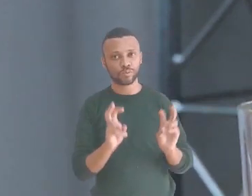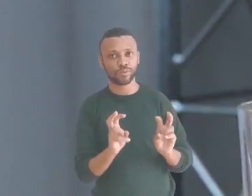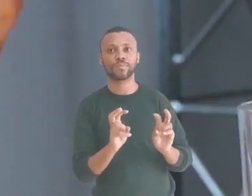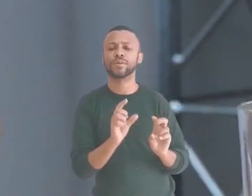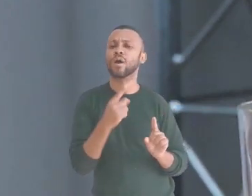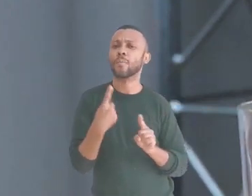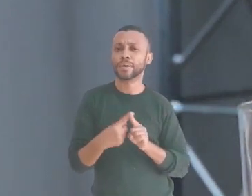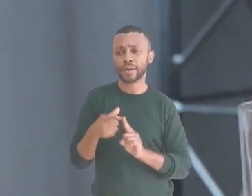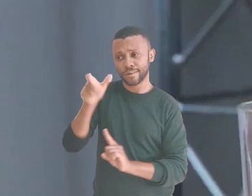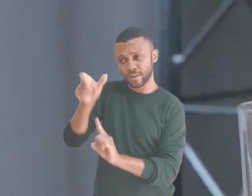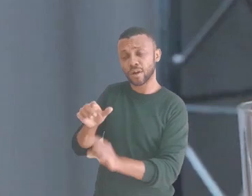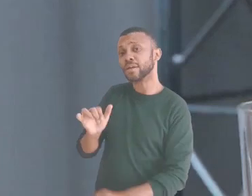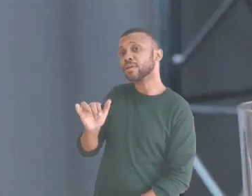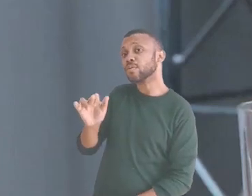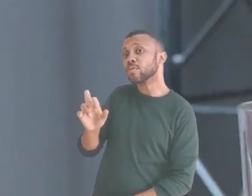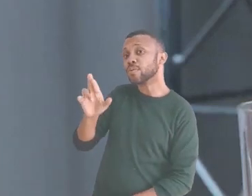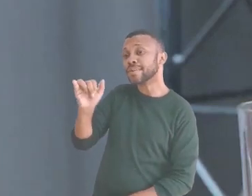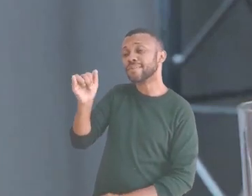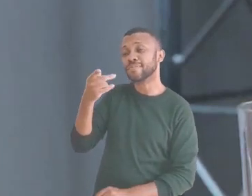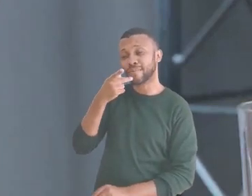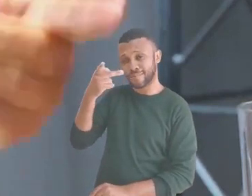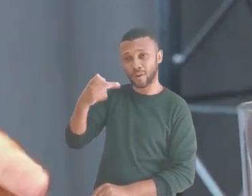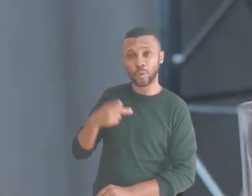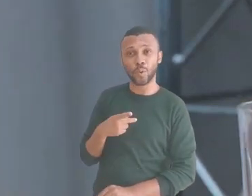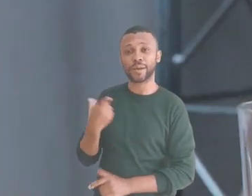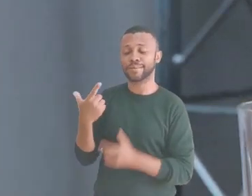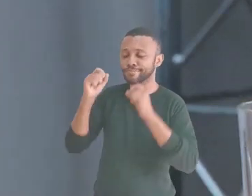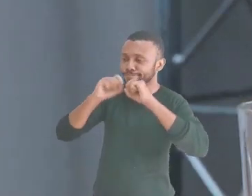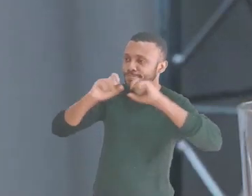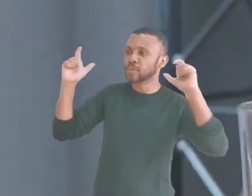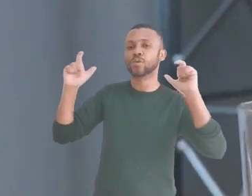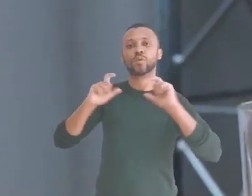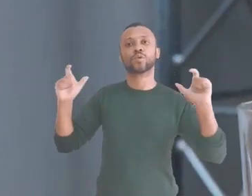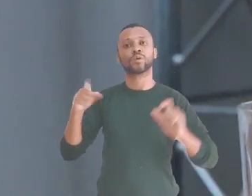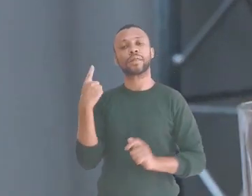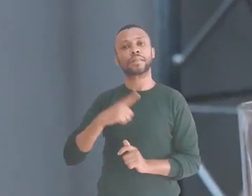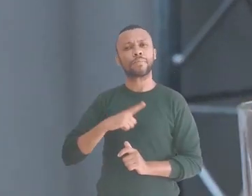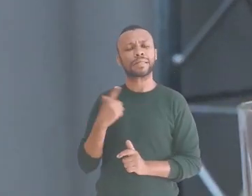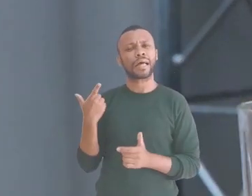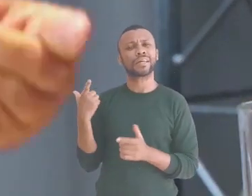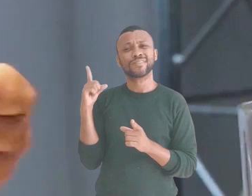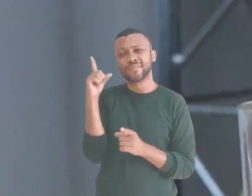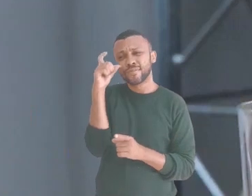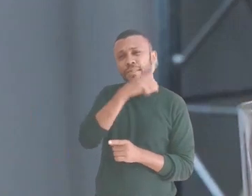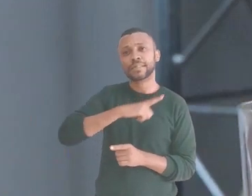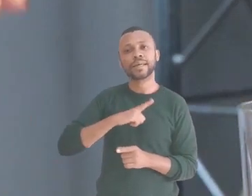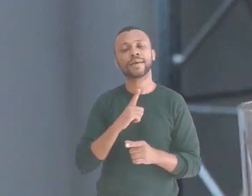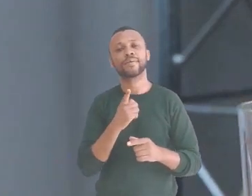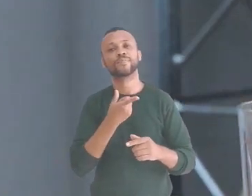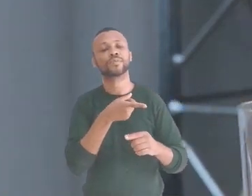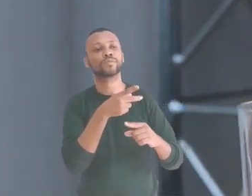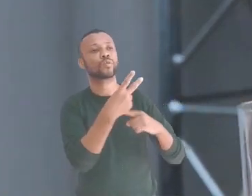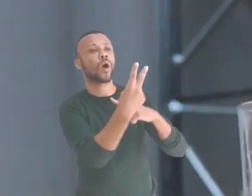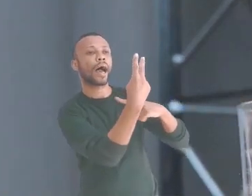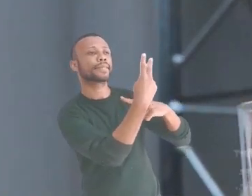Yuri chamou a minha atenção, nós temos a dificuldade de um balcão. Sim. Nós temos a dificuldade de